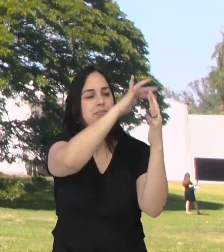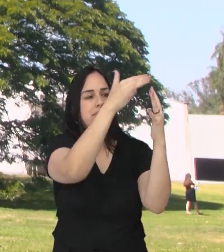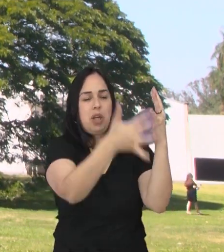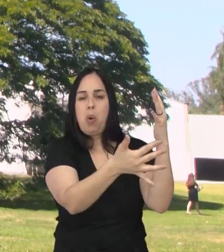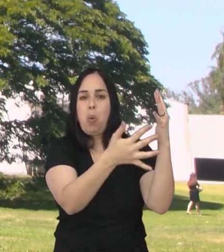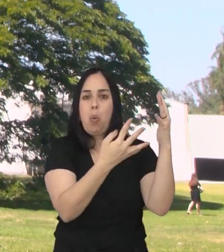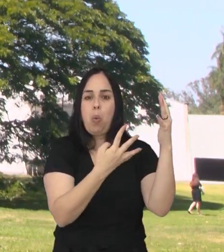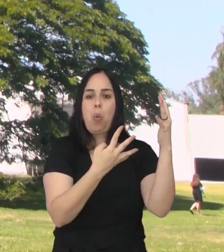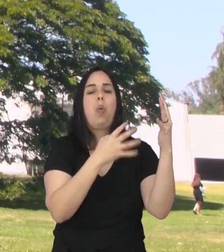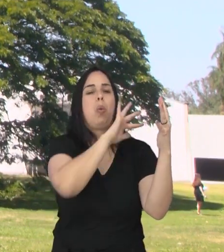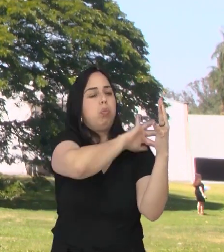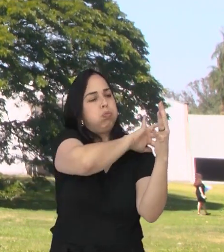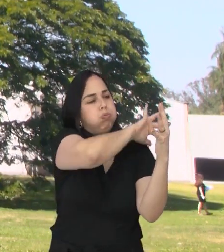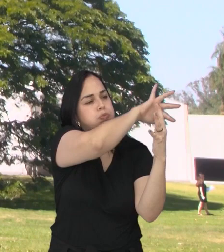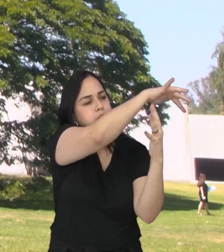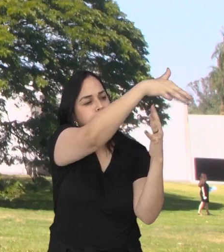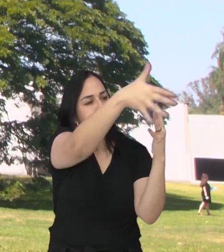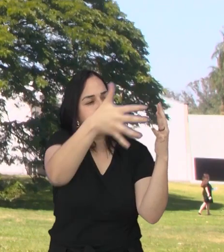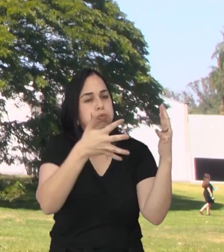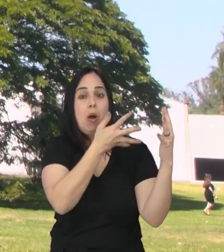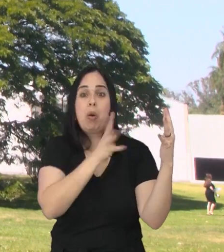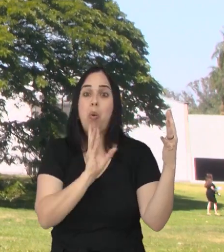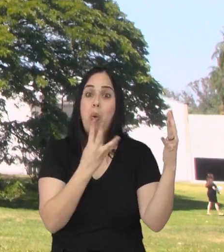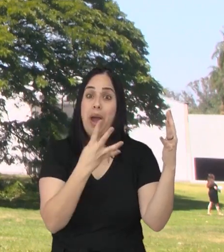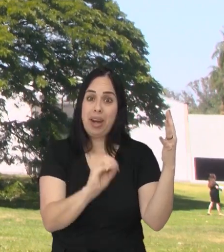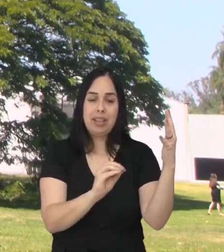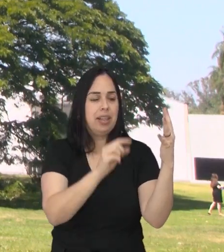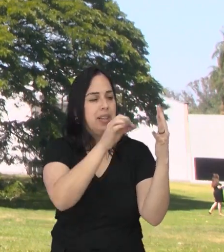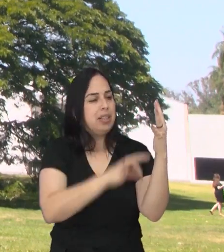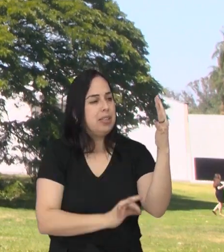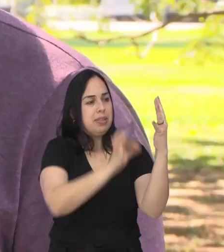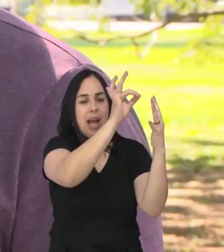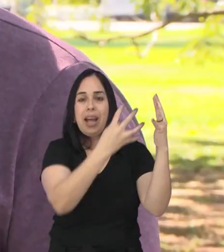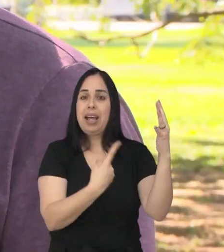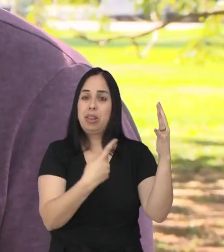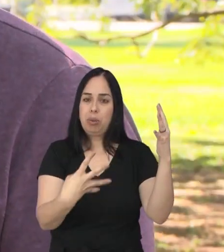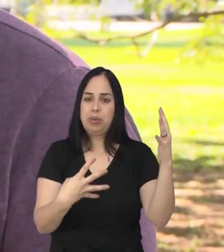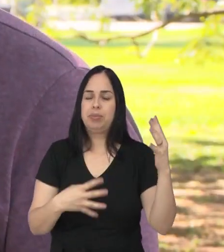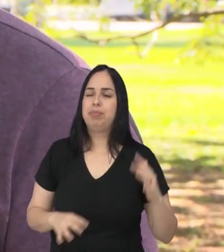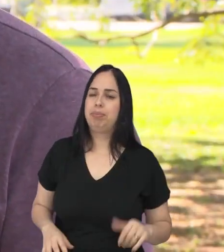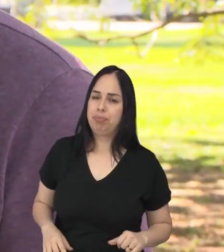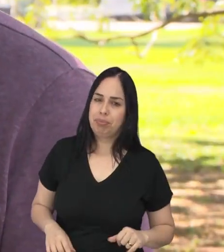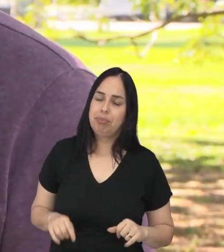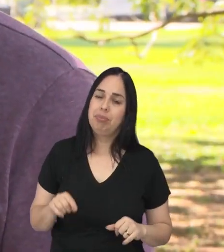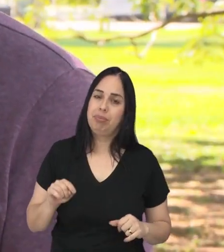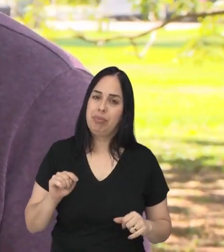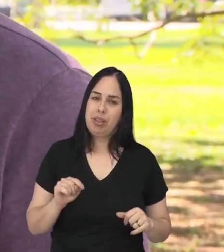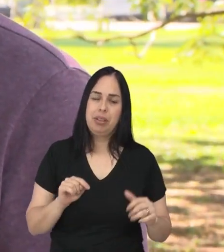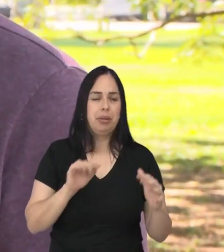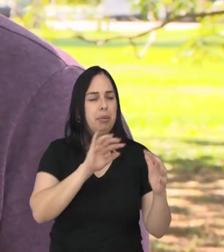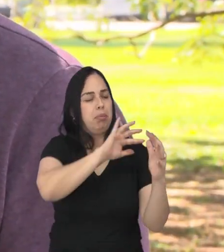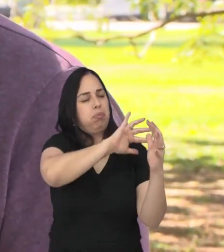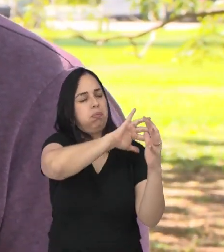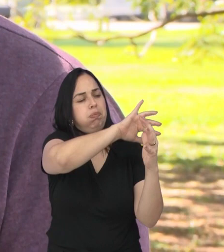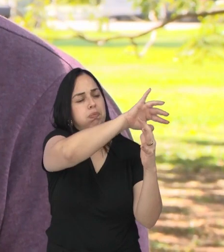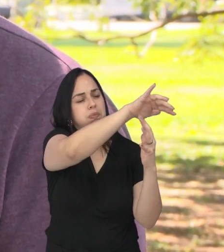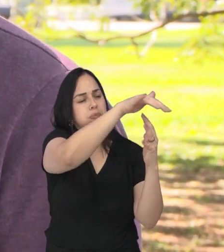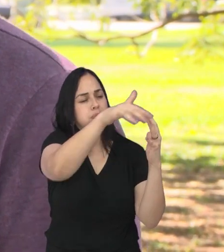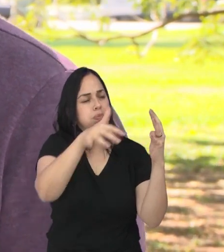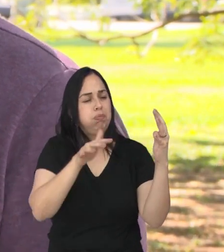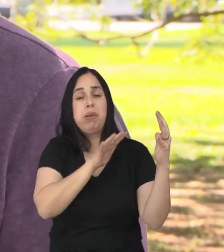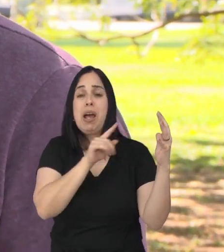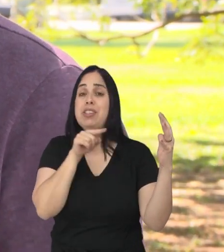com 40 metros de diâmetro de copa e 14 metros de altura. Aproximadamente essa árvore deve ter em torno de